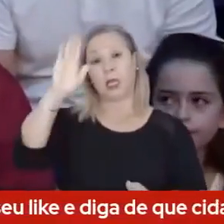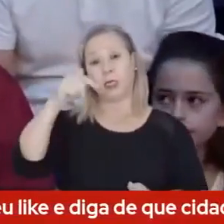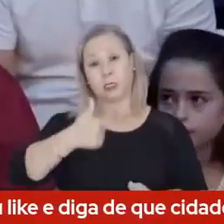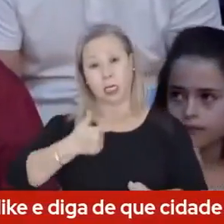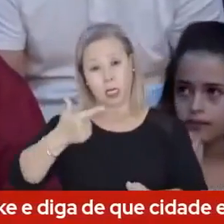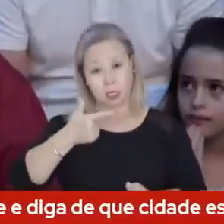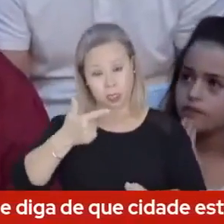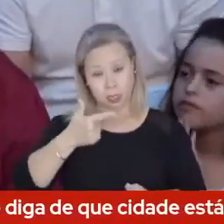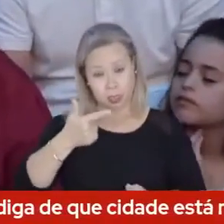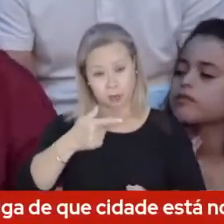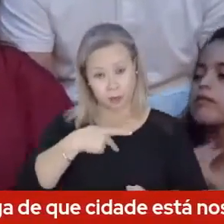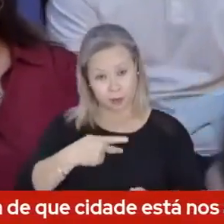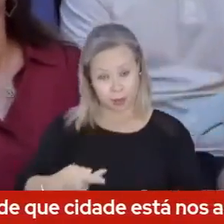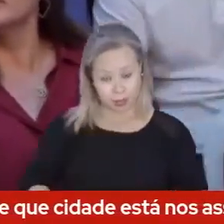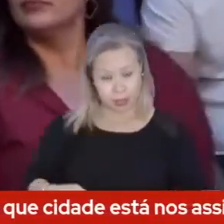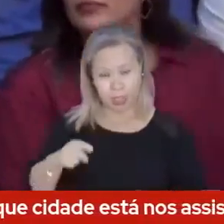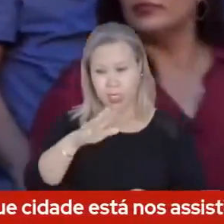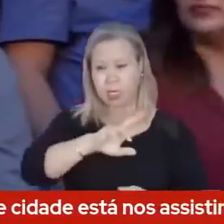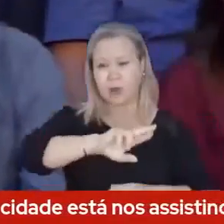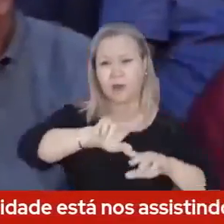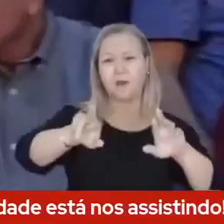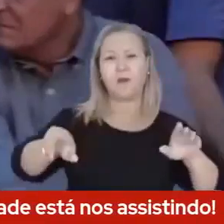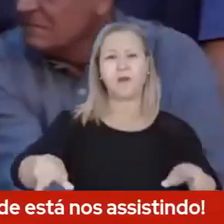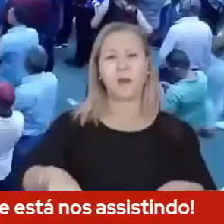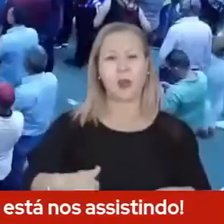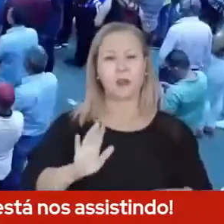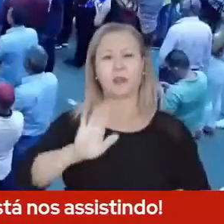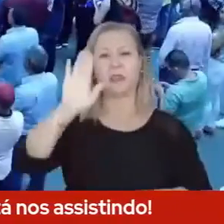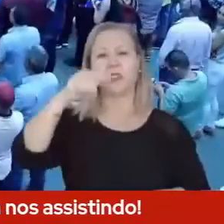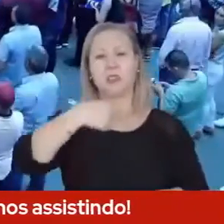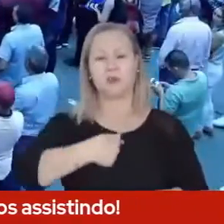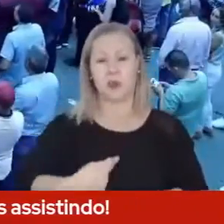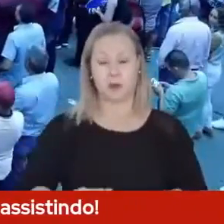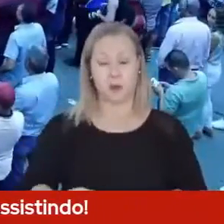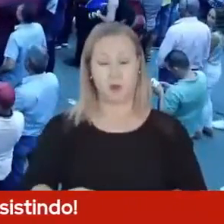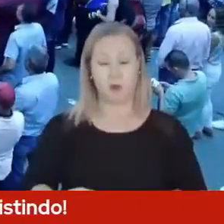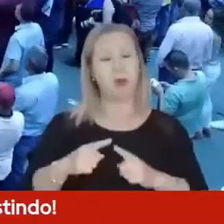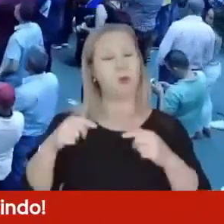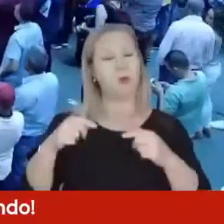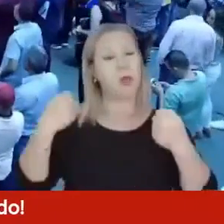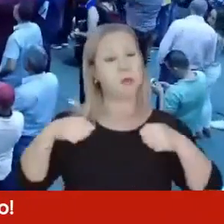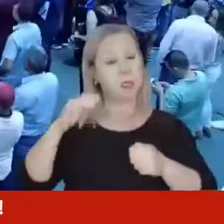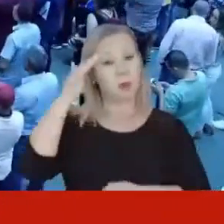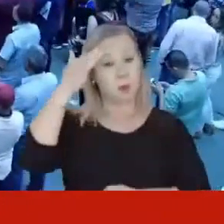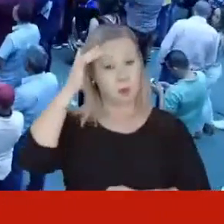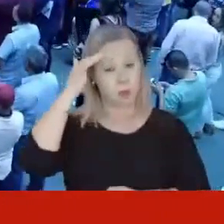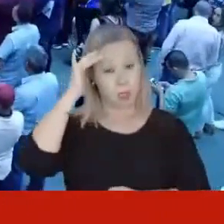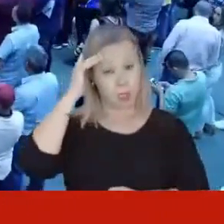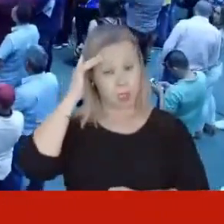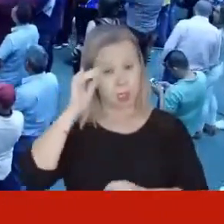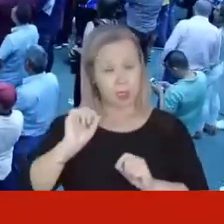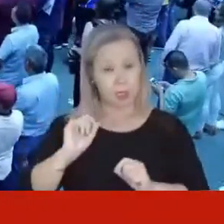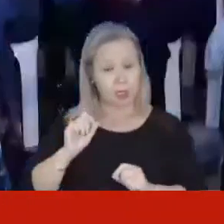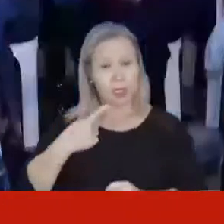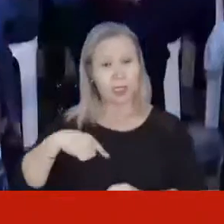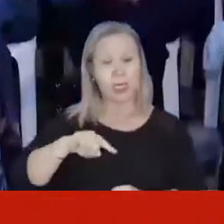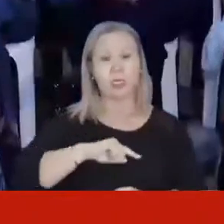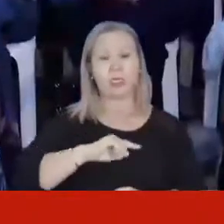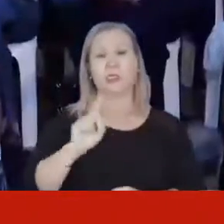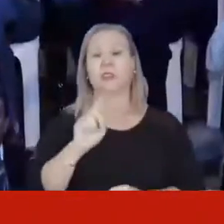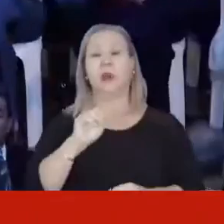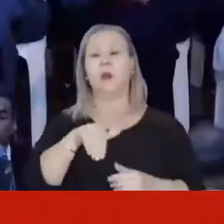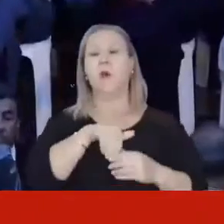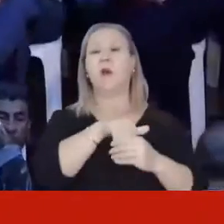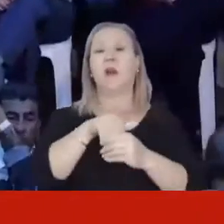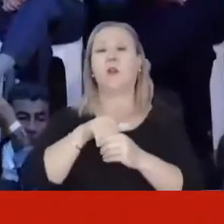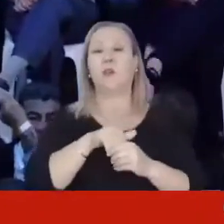a governadores. Mas nós temos que ter em mente uma coisa: se a gente não eleger uma maioria